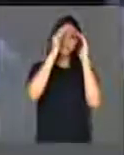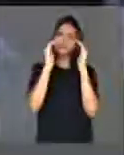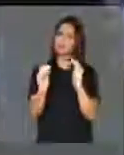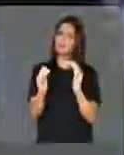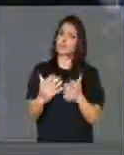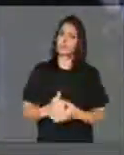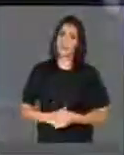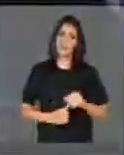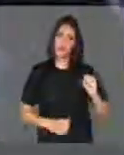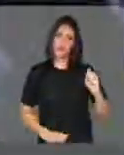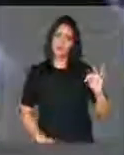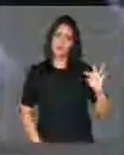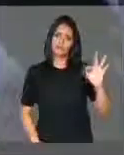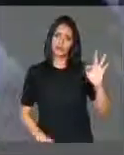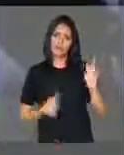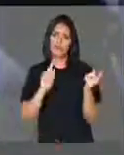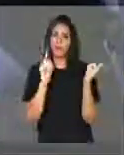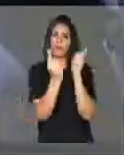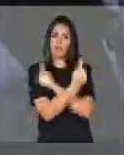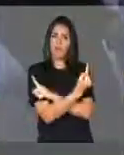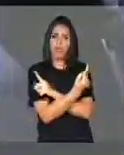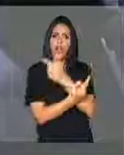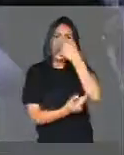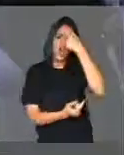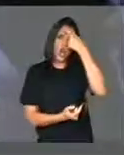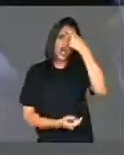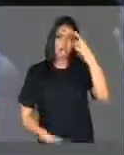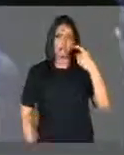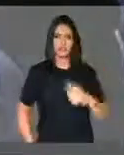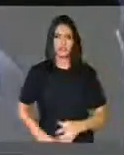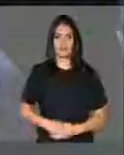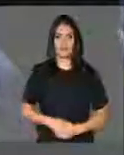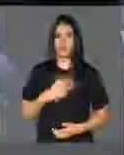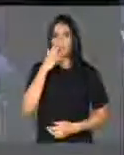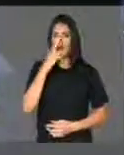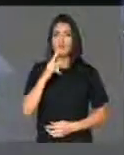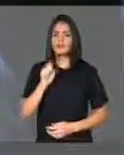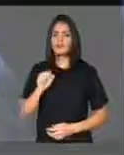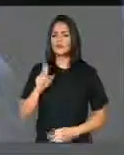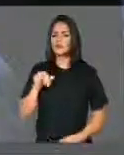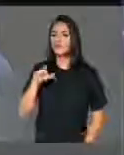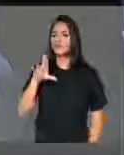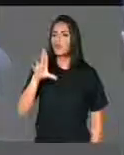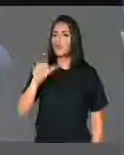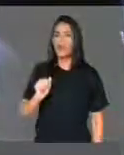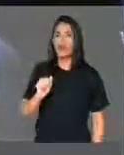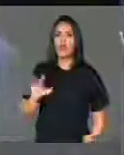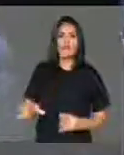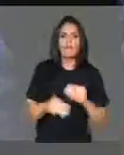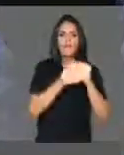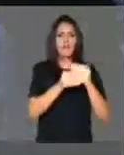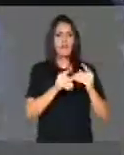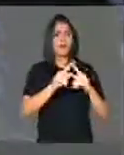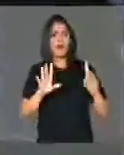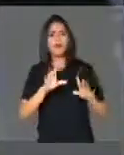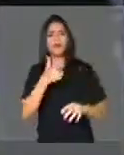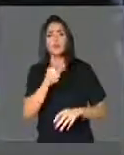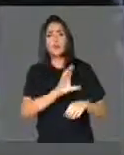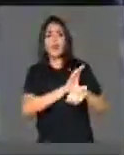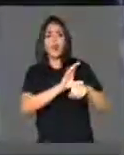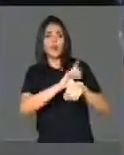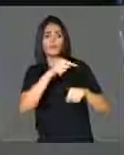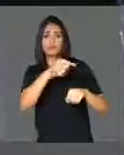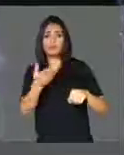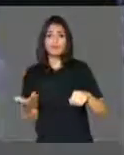Federal e que inverte a lógica adotando uma súmula vinculante que não tem precedência sobre o princípio